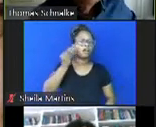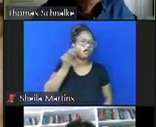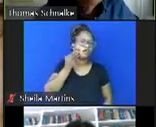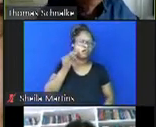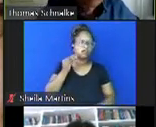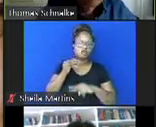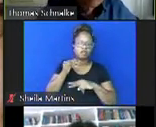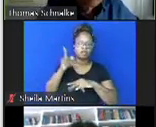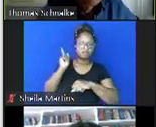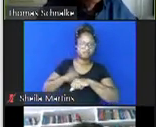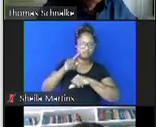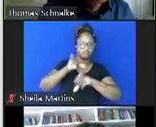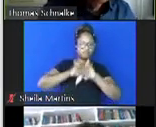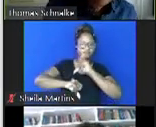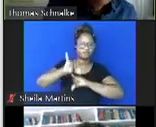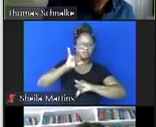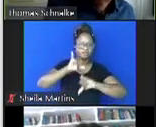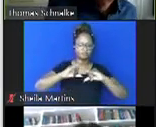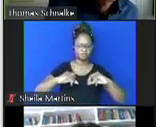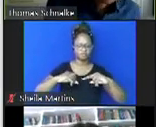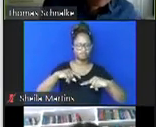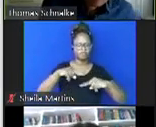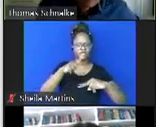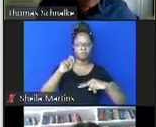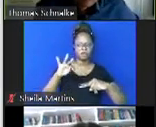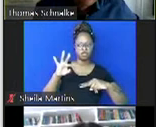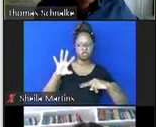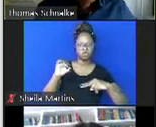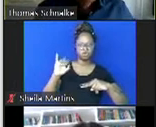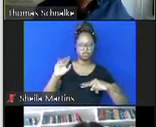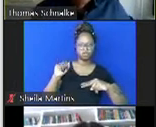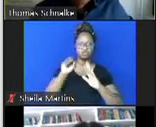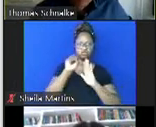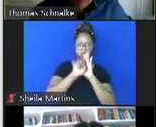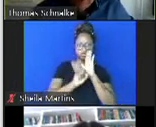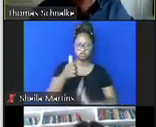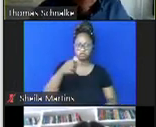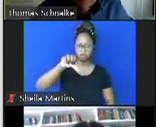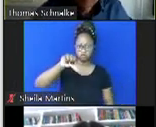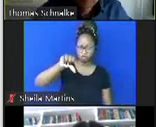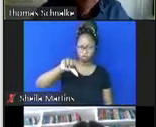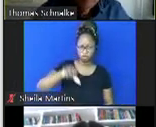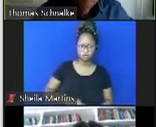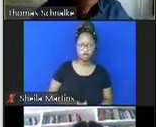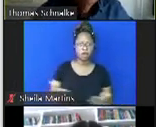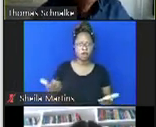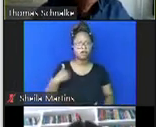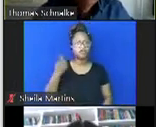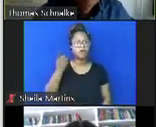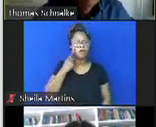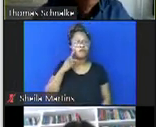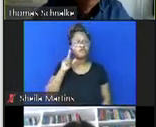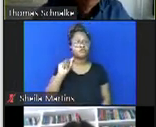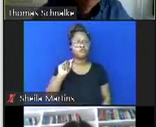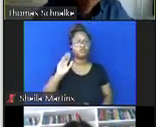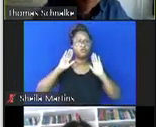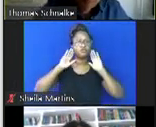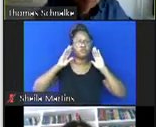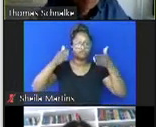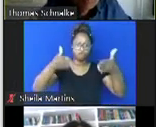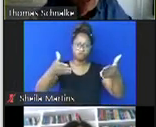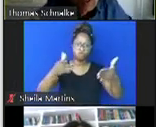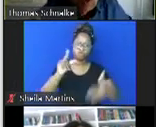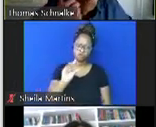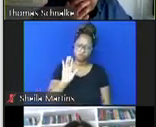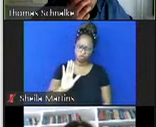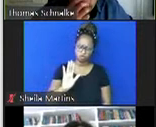no laboratório dos patologistas do século XIX. Vamos agora nos deter um pouco